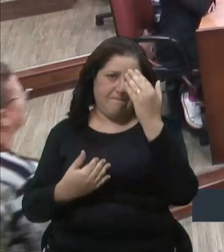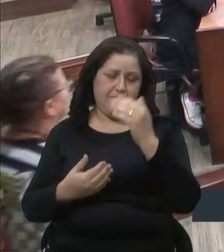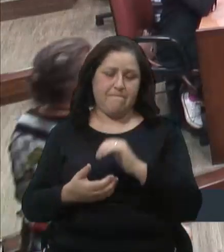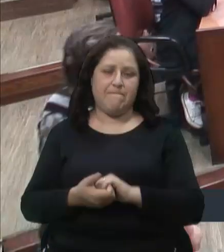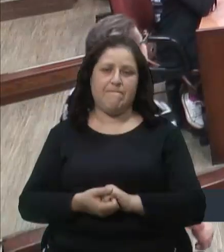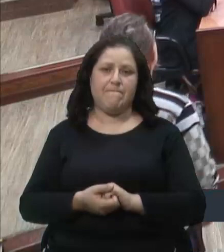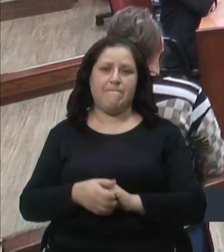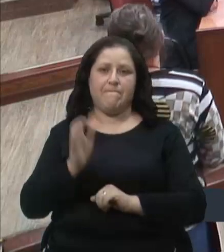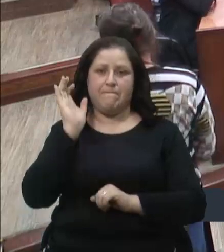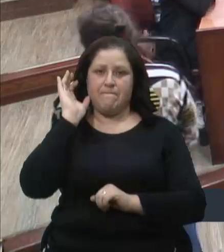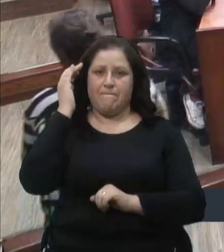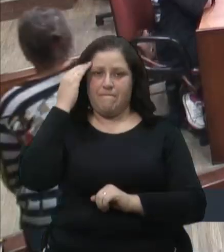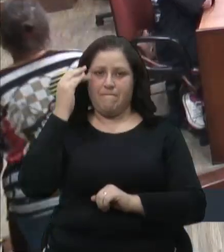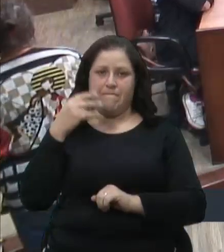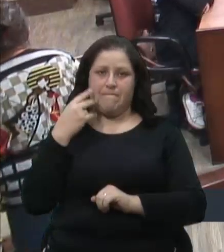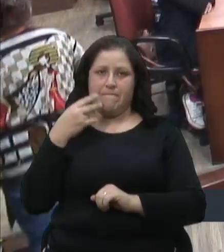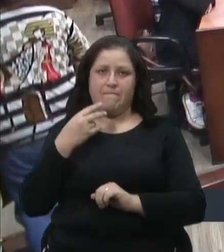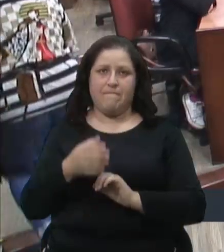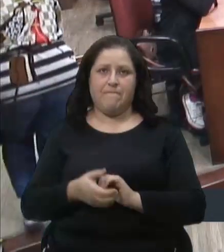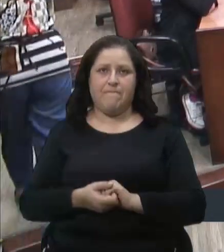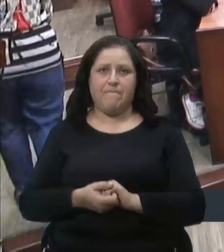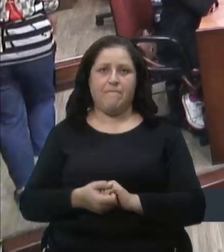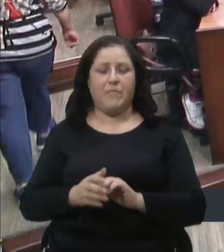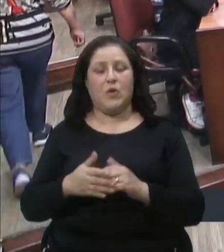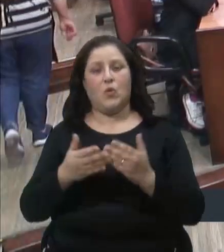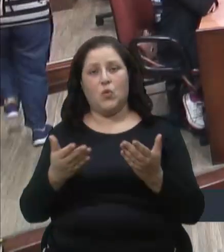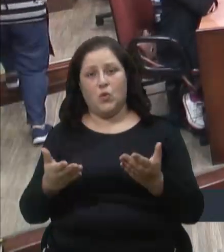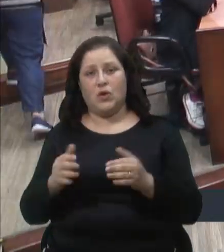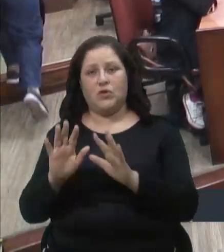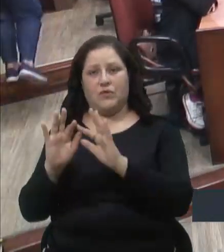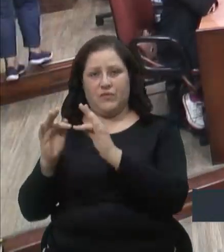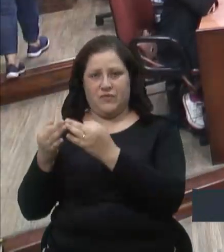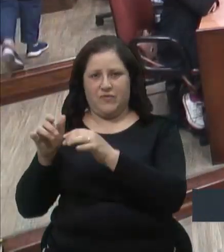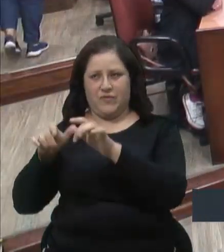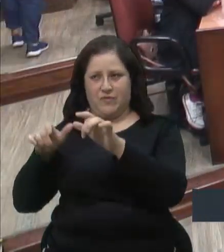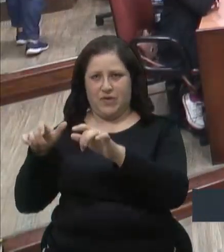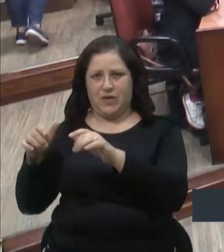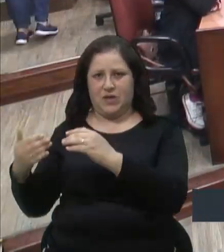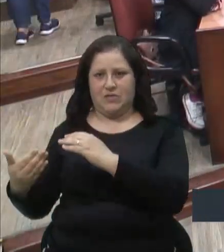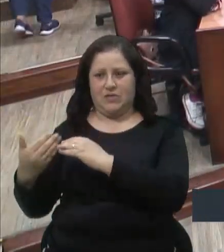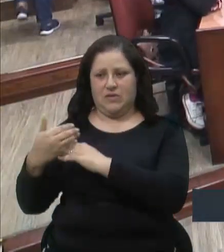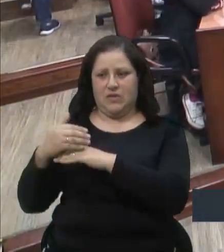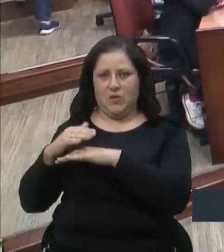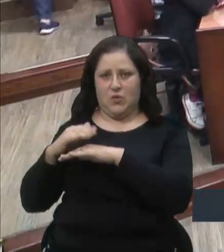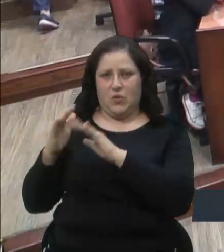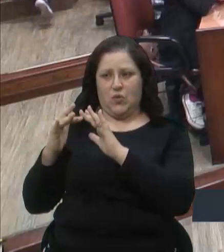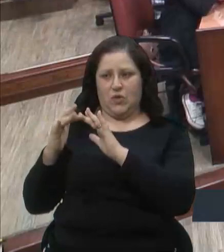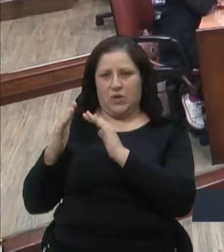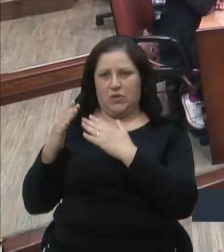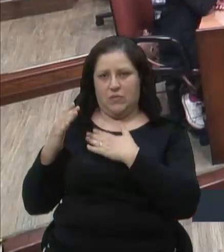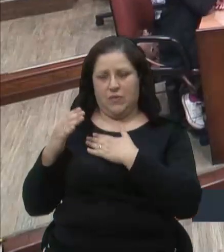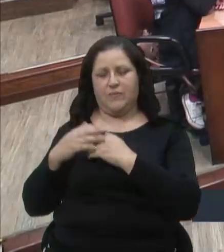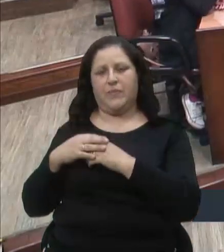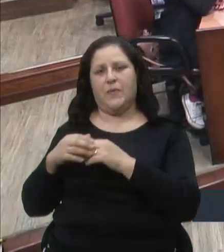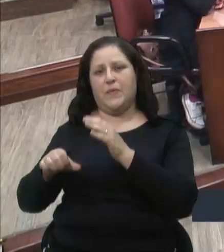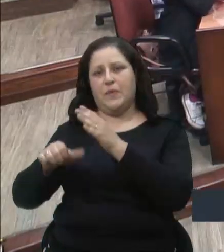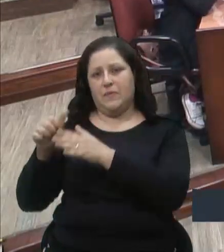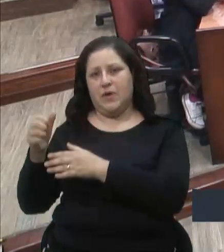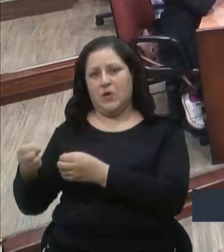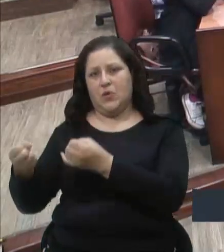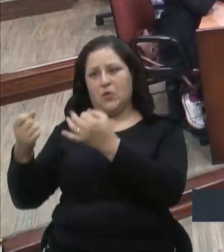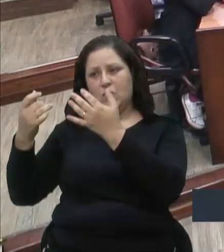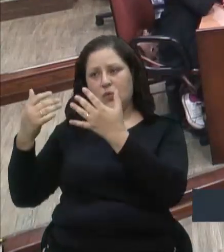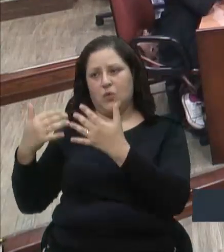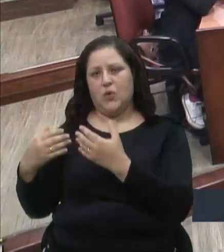Felipe. Então, quando essas famílias nos procuraram, em primeiro lugar, elas nos deram um relato